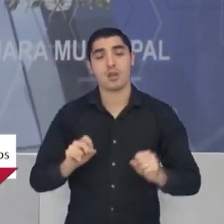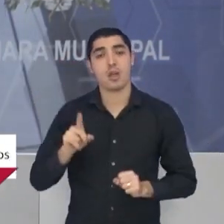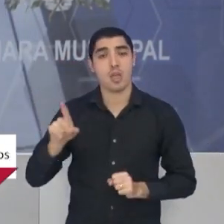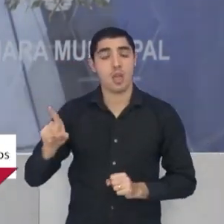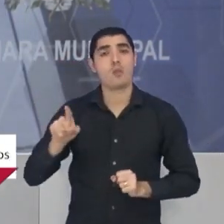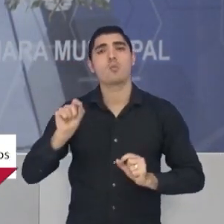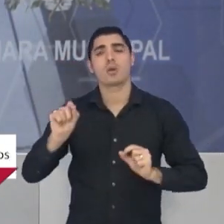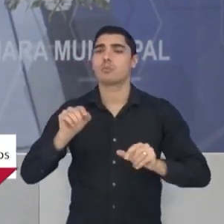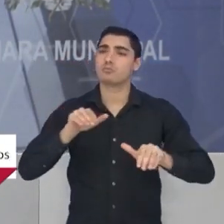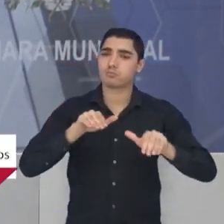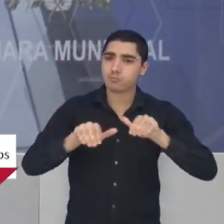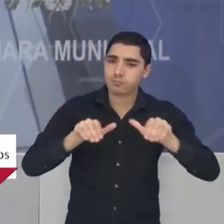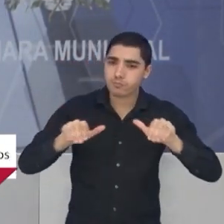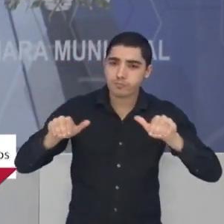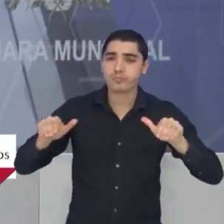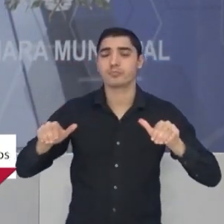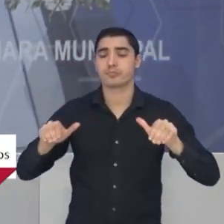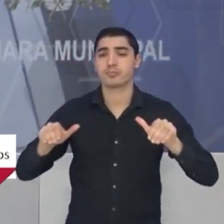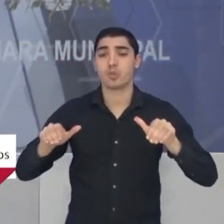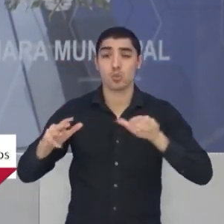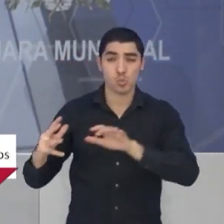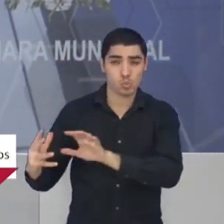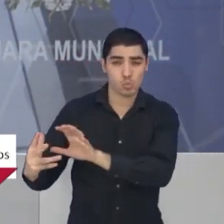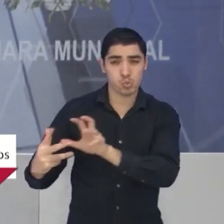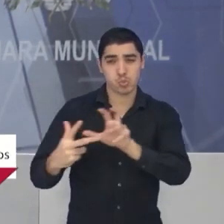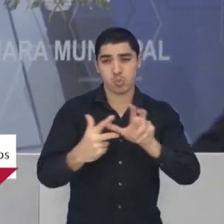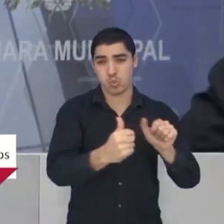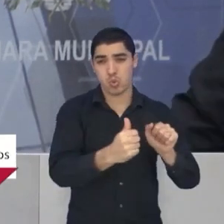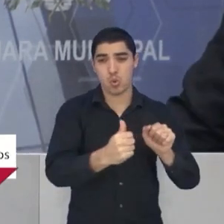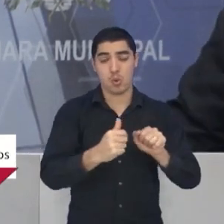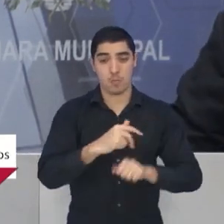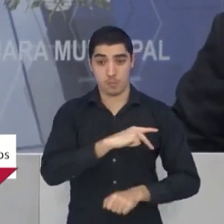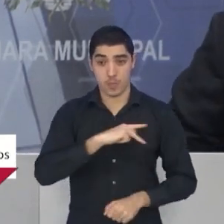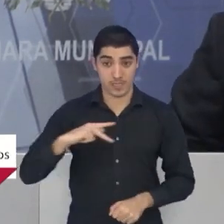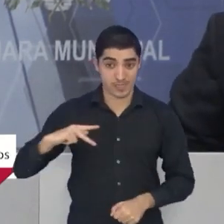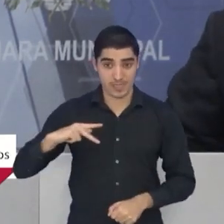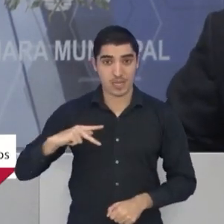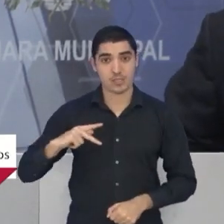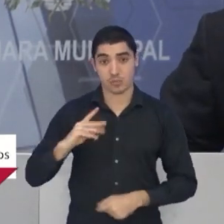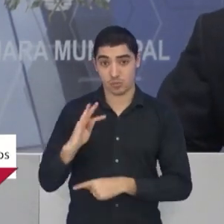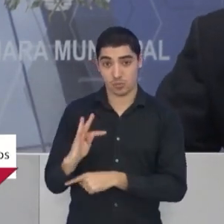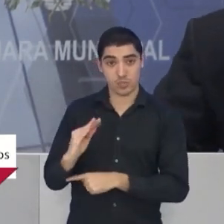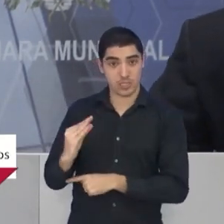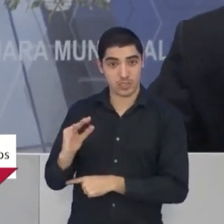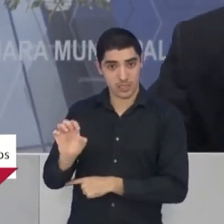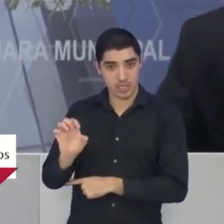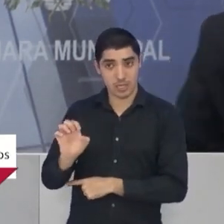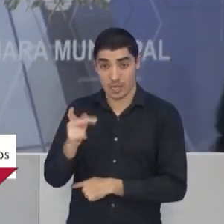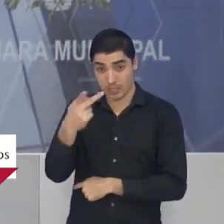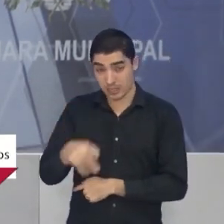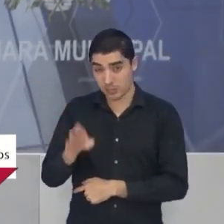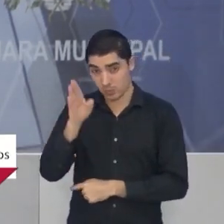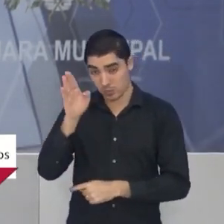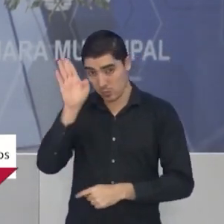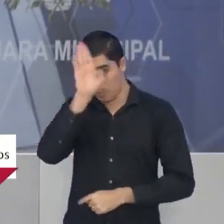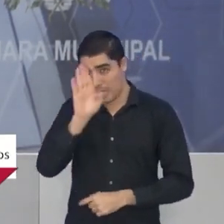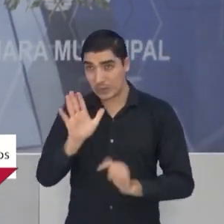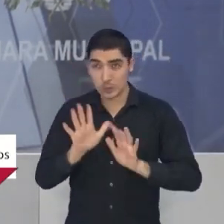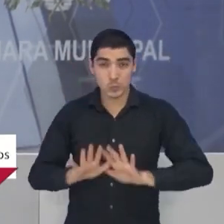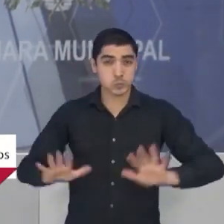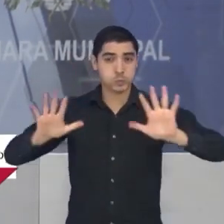chamando para uma reunião todos os presidentes de tribunais de Contas do Brasil qual é a